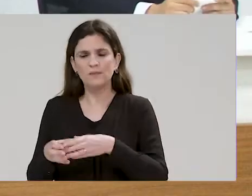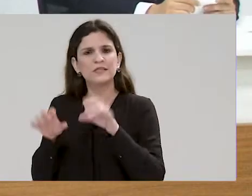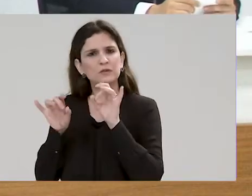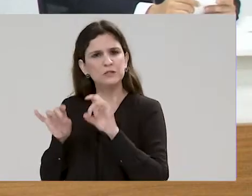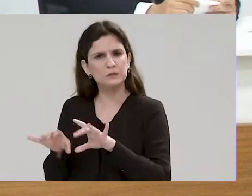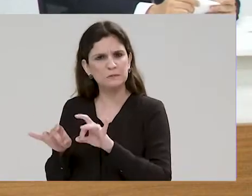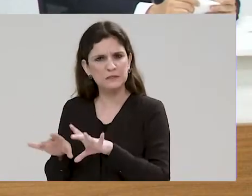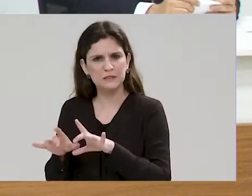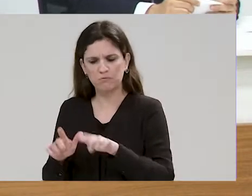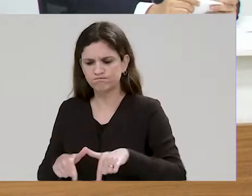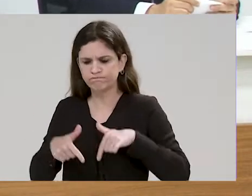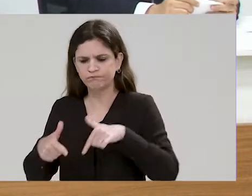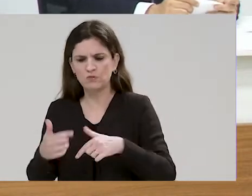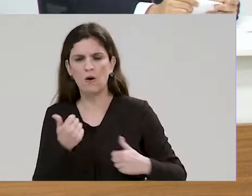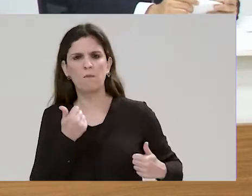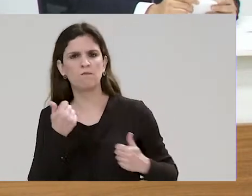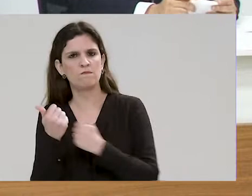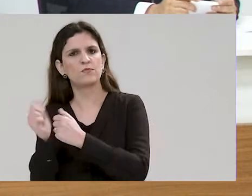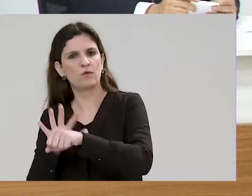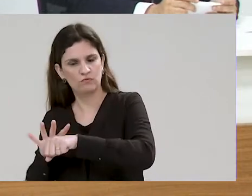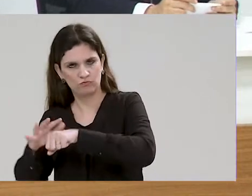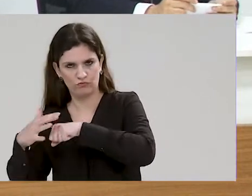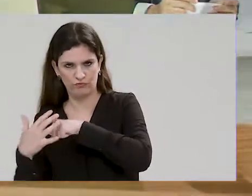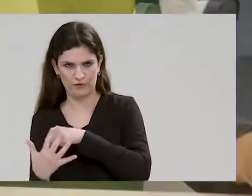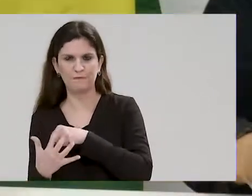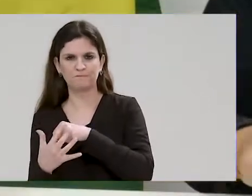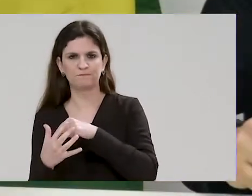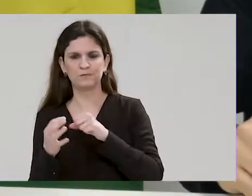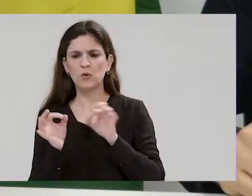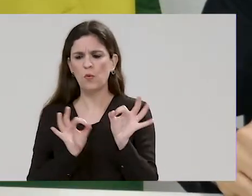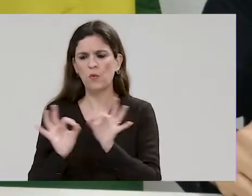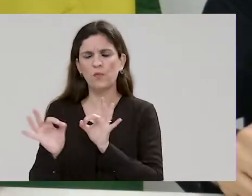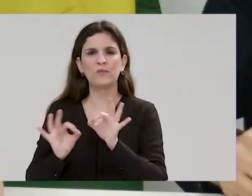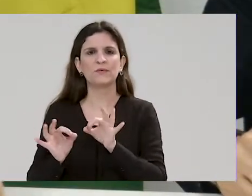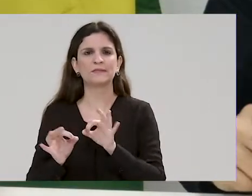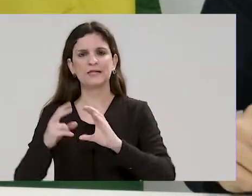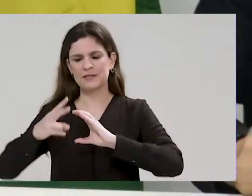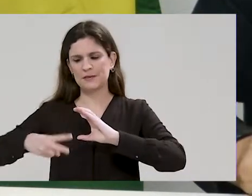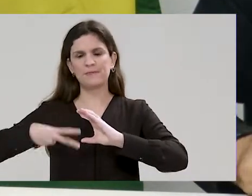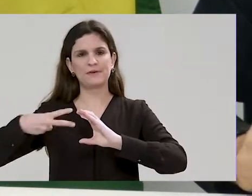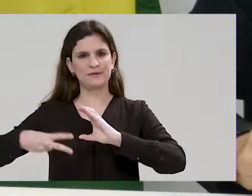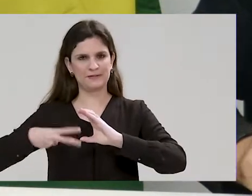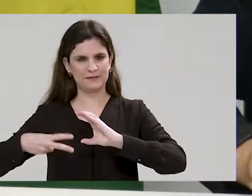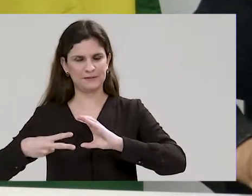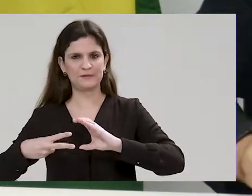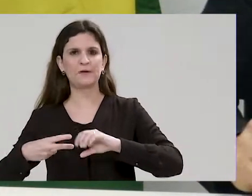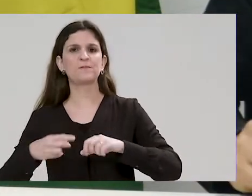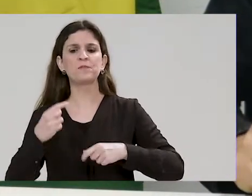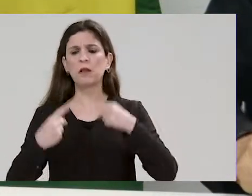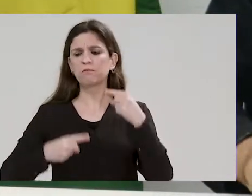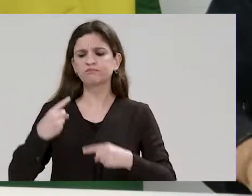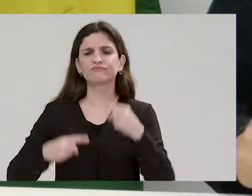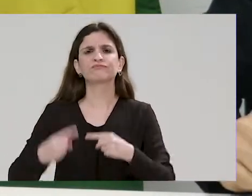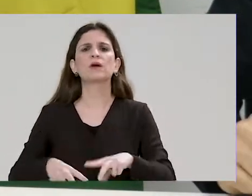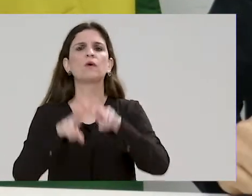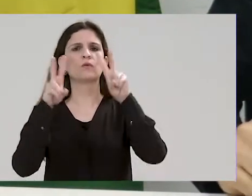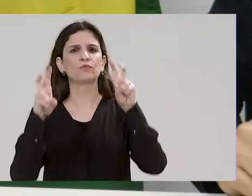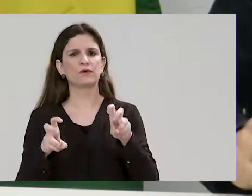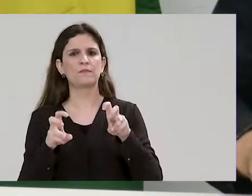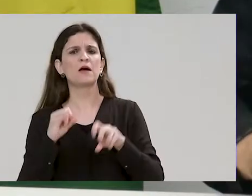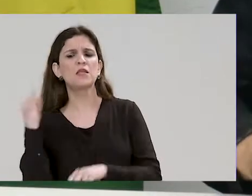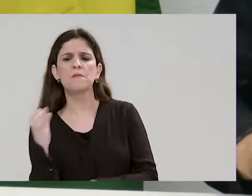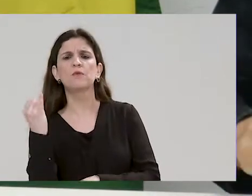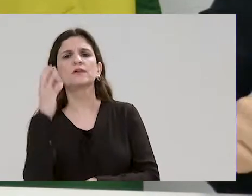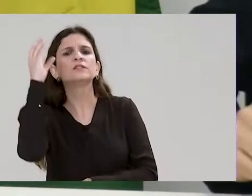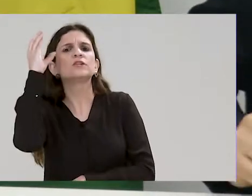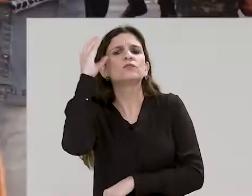A Comissão Especial em Apoio ao Combate à Covid-19, criada pela Casa de Leis, debateu o tema para